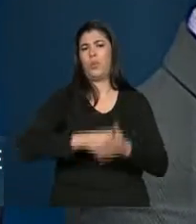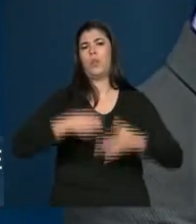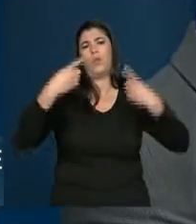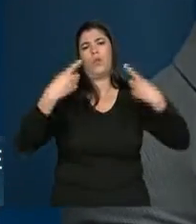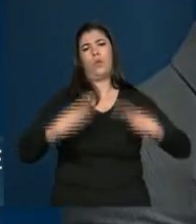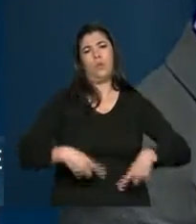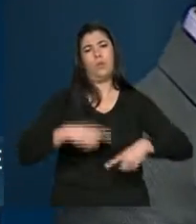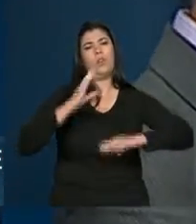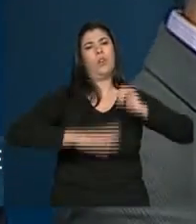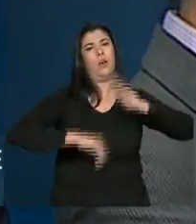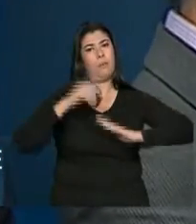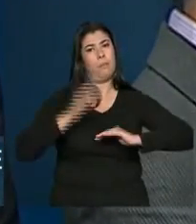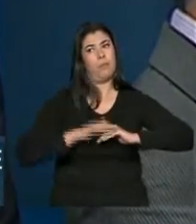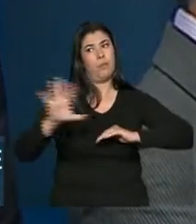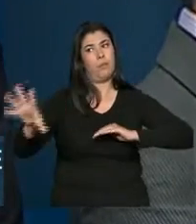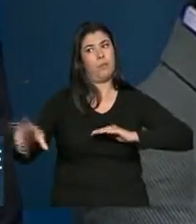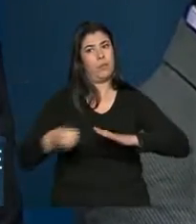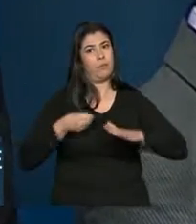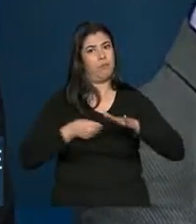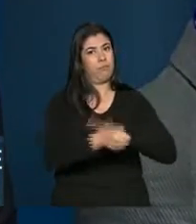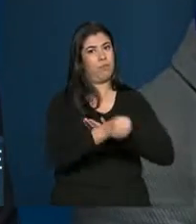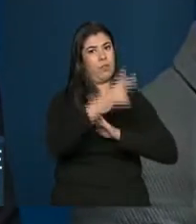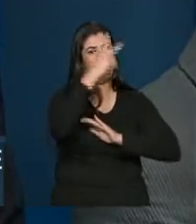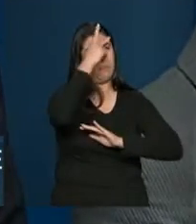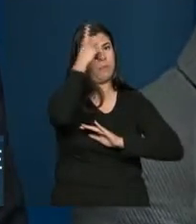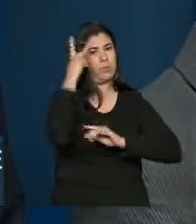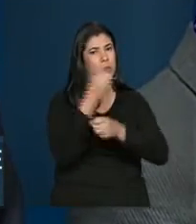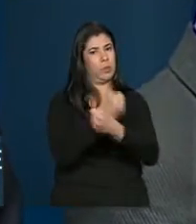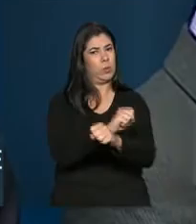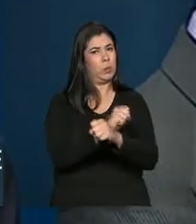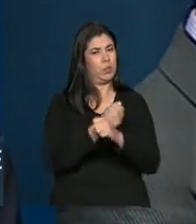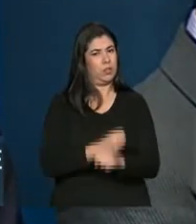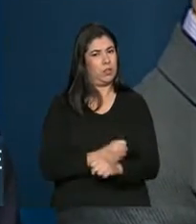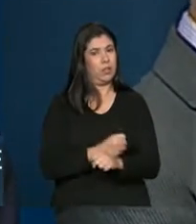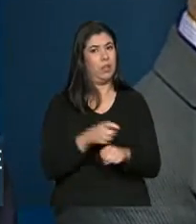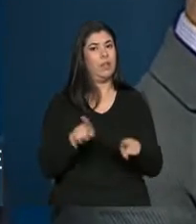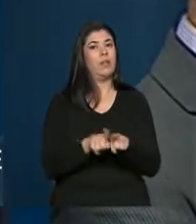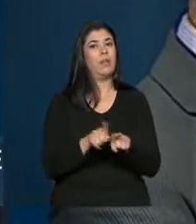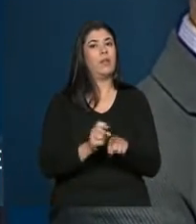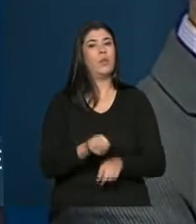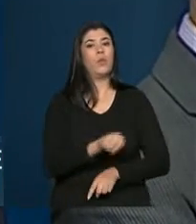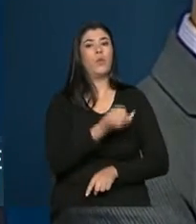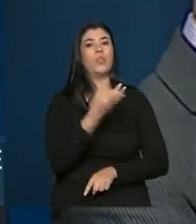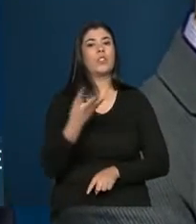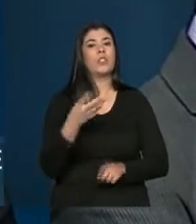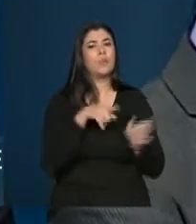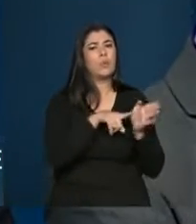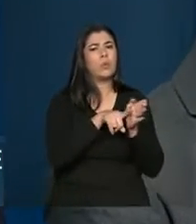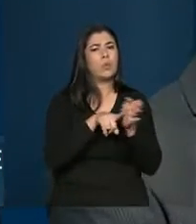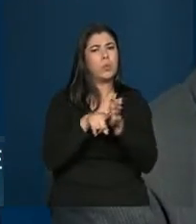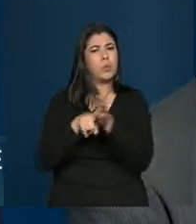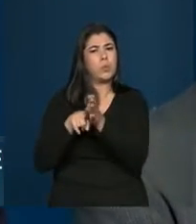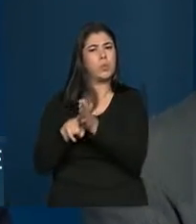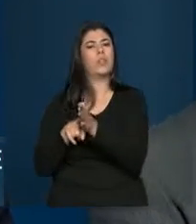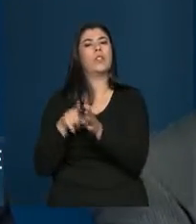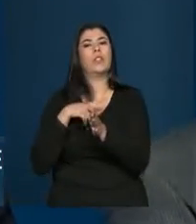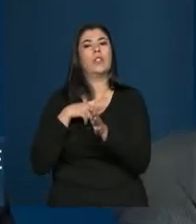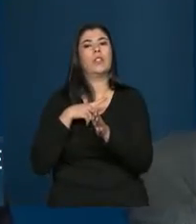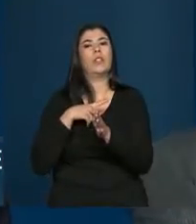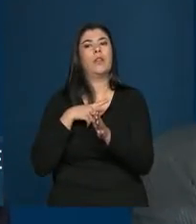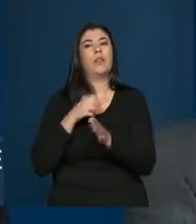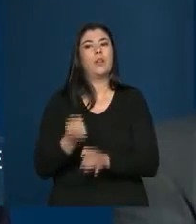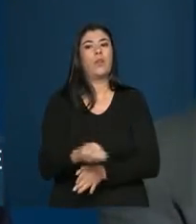enfrentado o crime de submissão de pessoas à condição análoga de escravo. O número de operações aumentou e o número